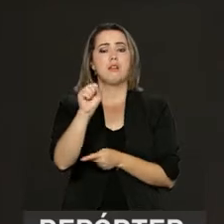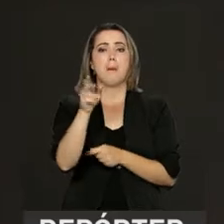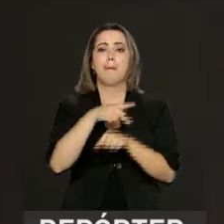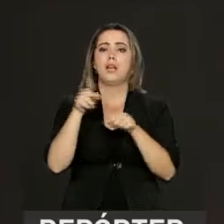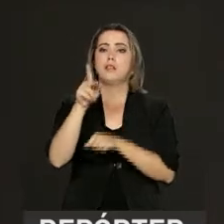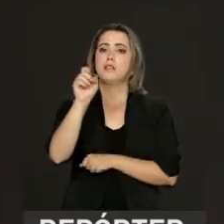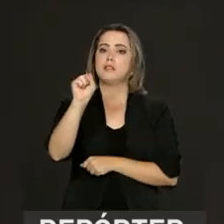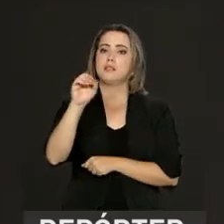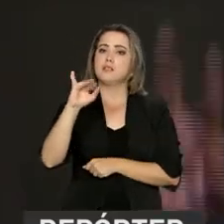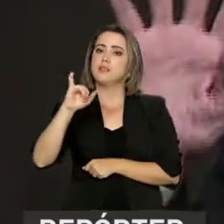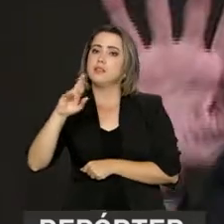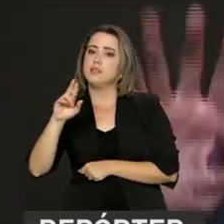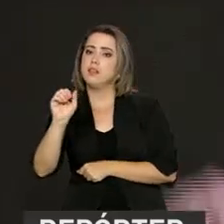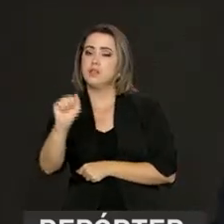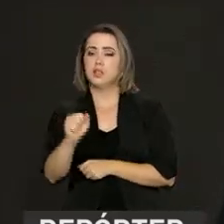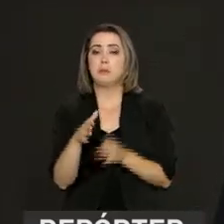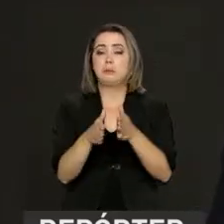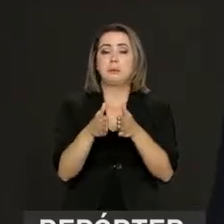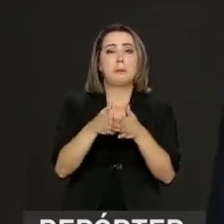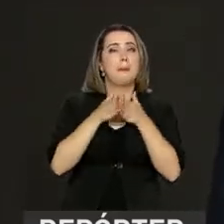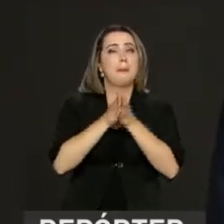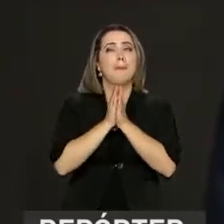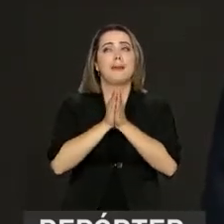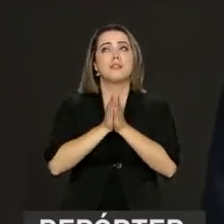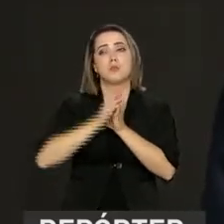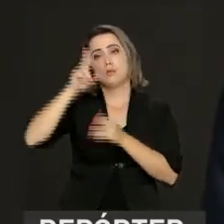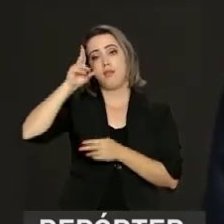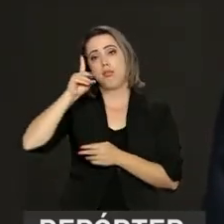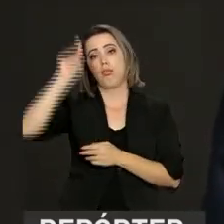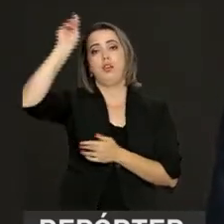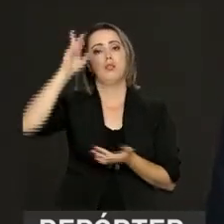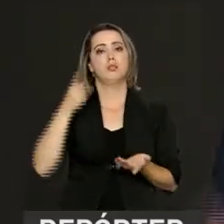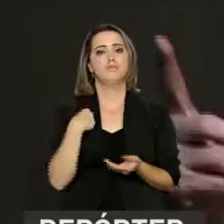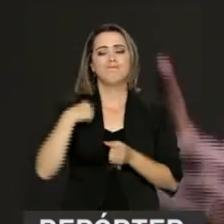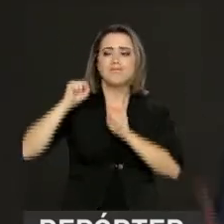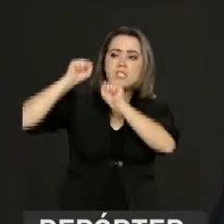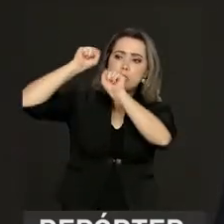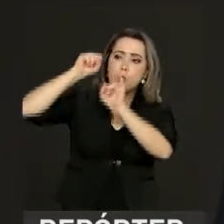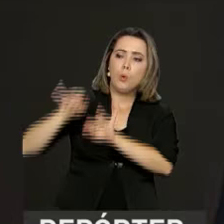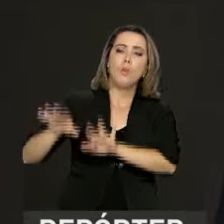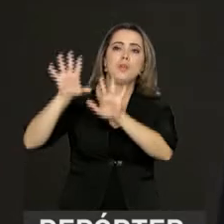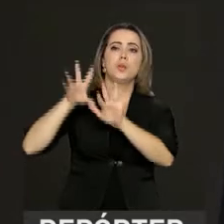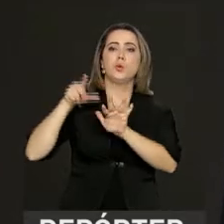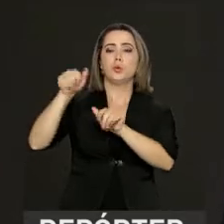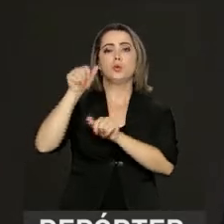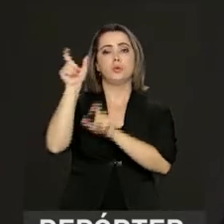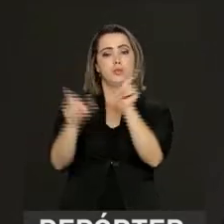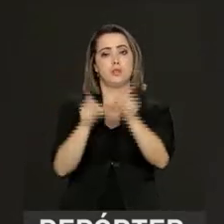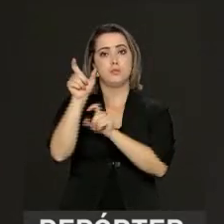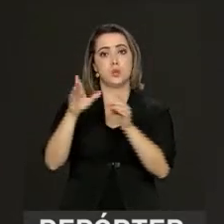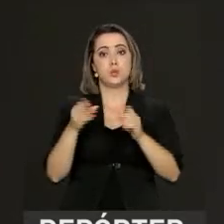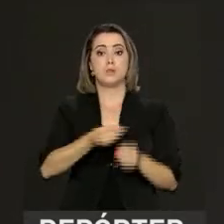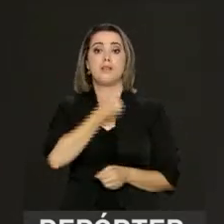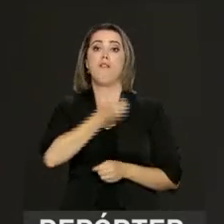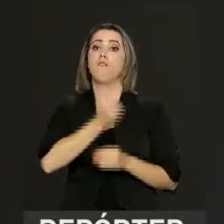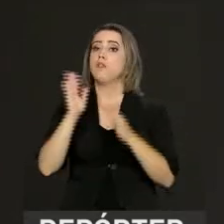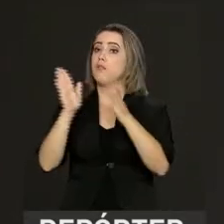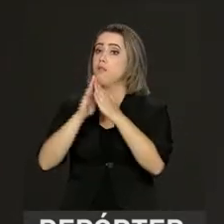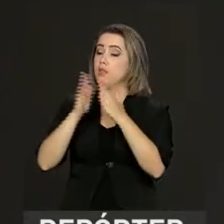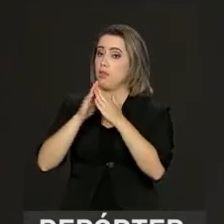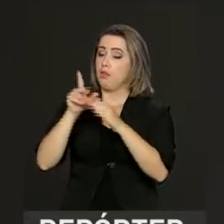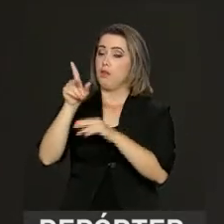dessa tribuna rogo a deus que ilumine todos aqueles que habitam a síria